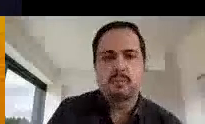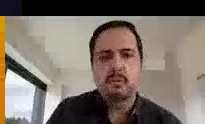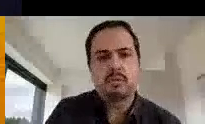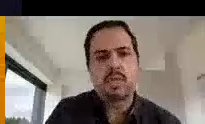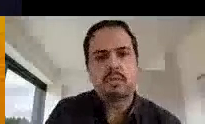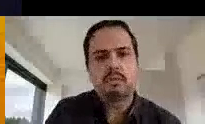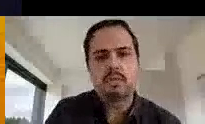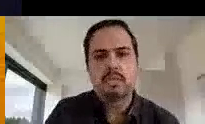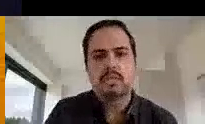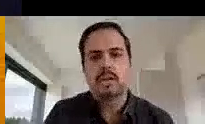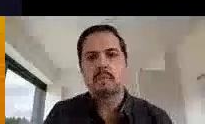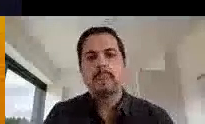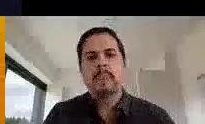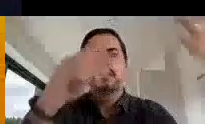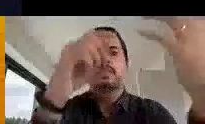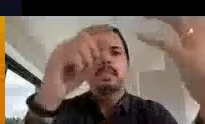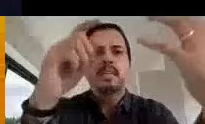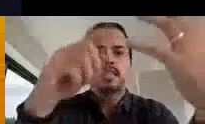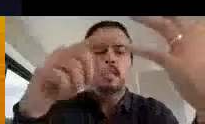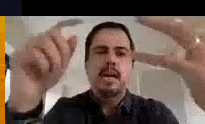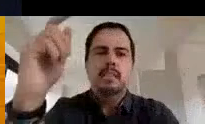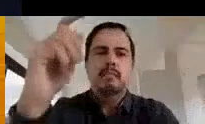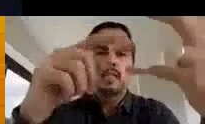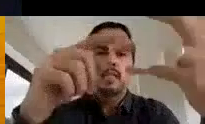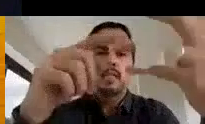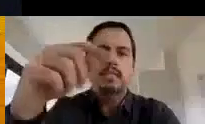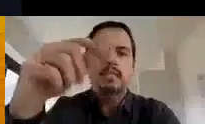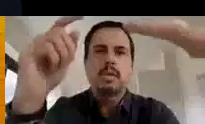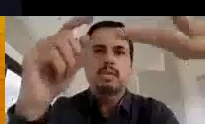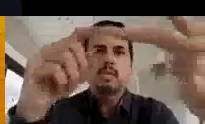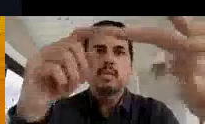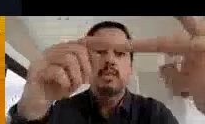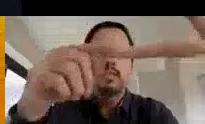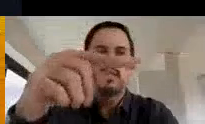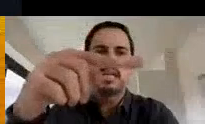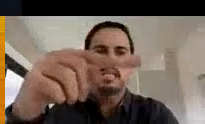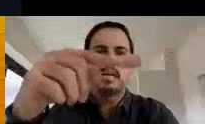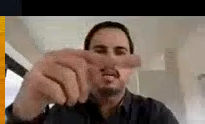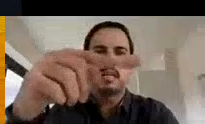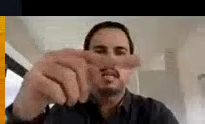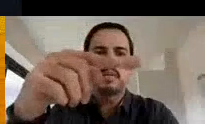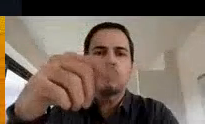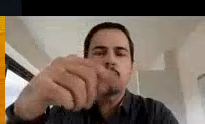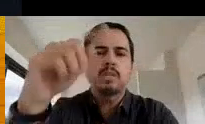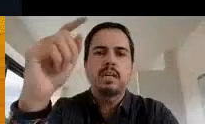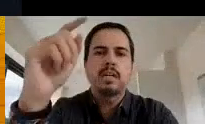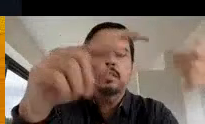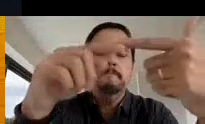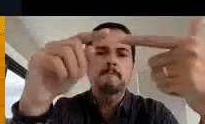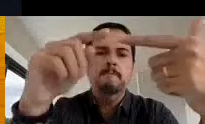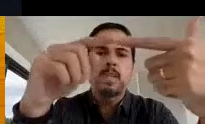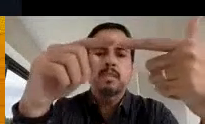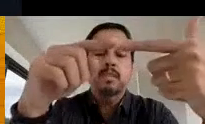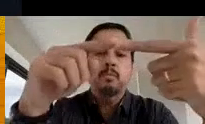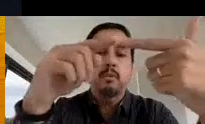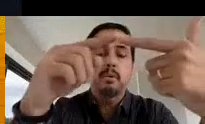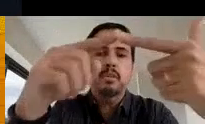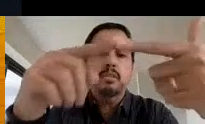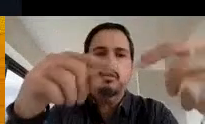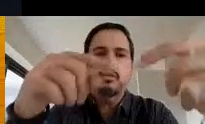amarelo. Na medida em que você está no fluxo da transformação digital, você tem agilidade, mindset de mudança, facilidade de adaptação a